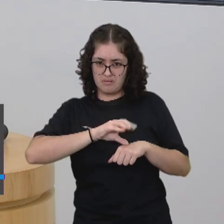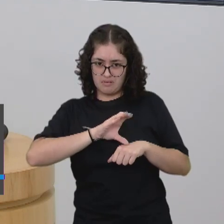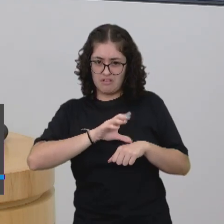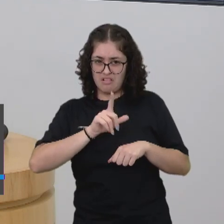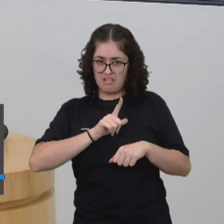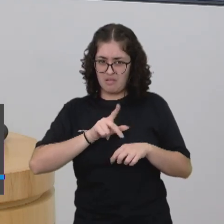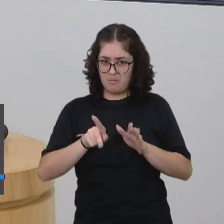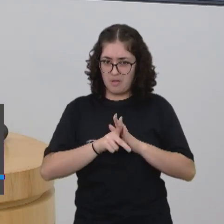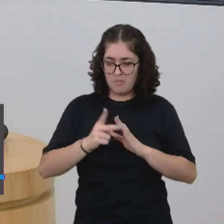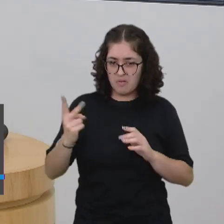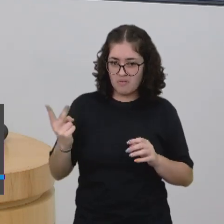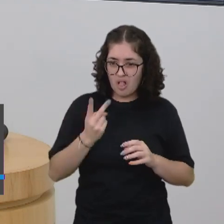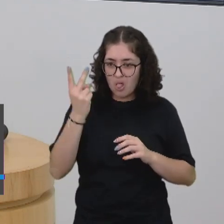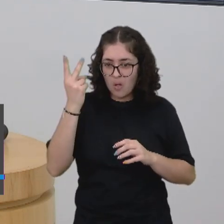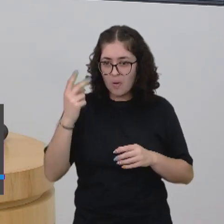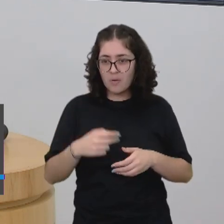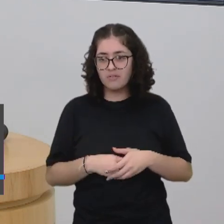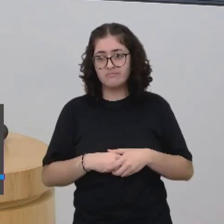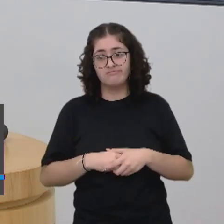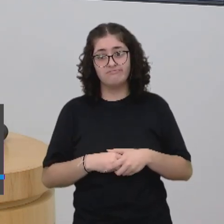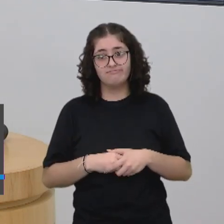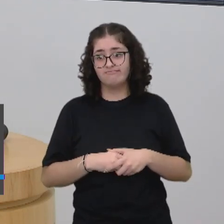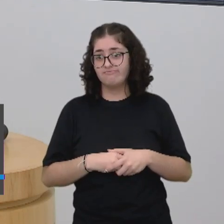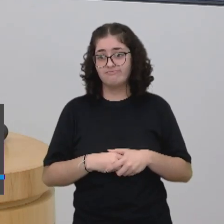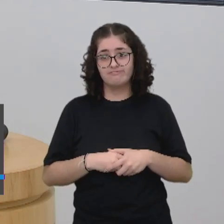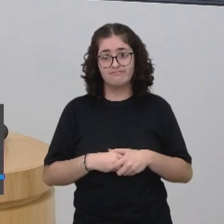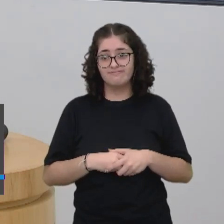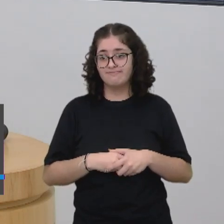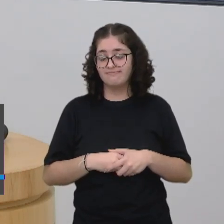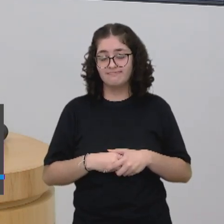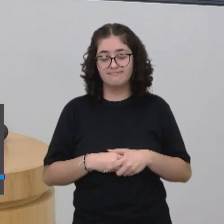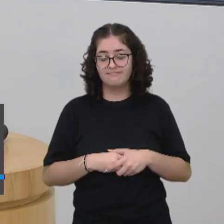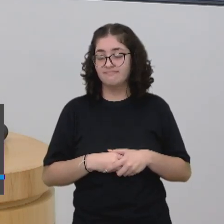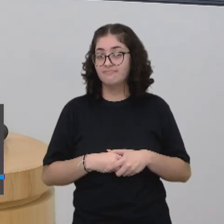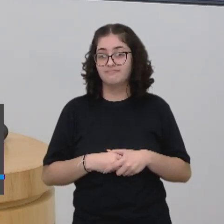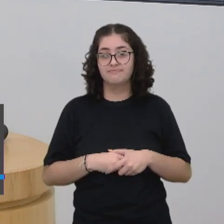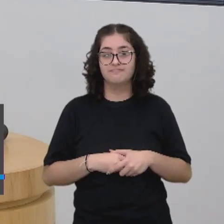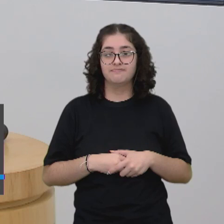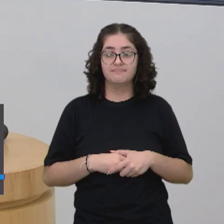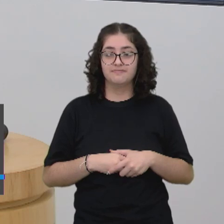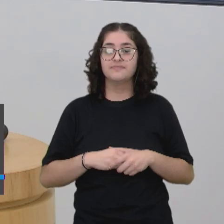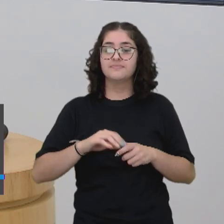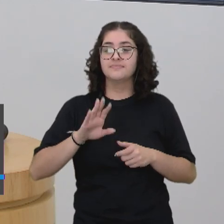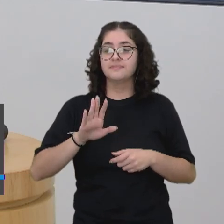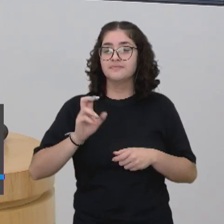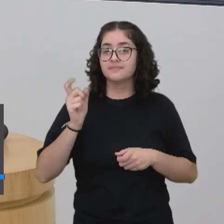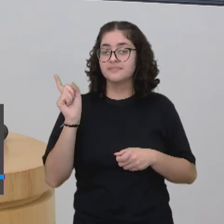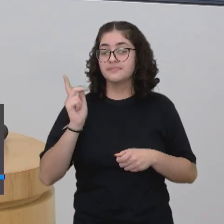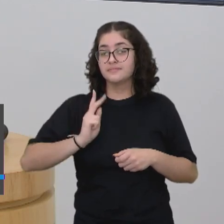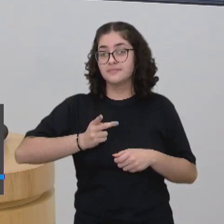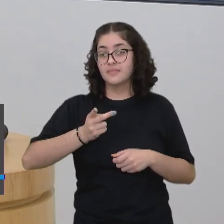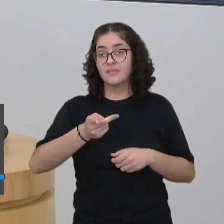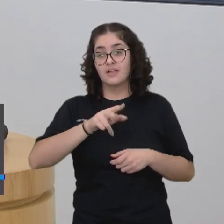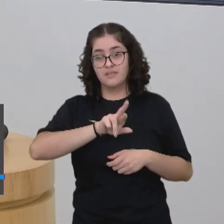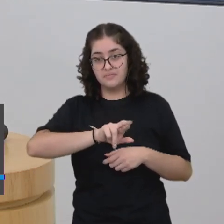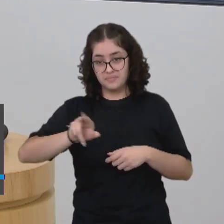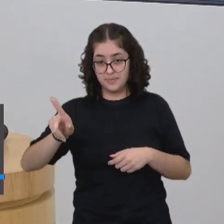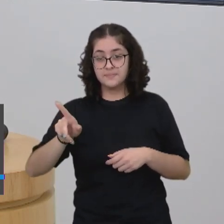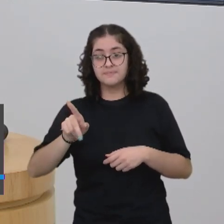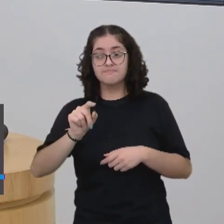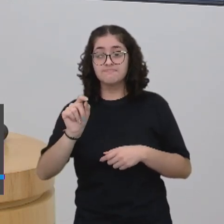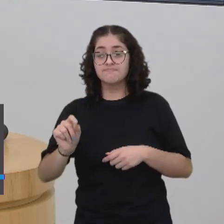esse valor? E a resposta eu já digo, não tem, tá? E aí a gente vem para um outro aspecto, que